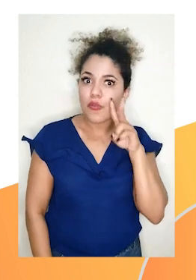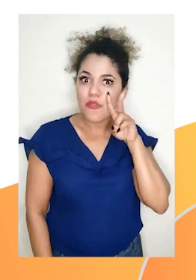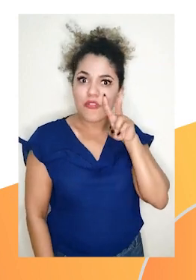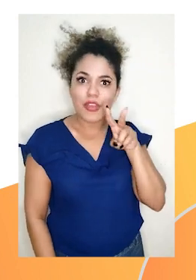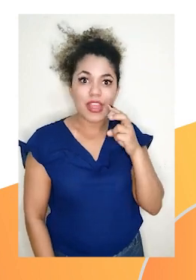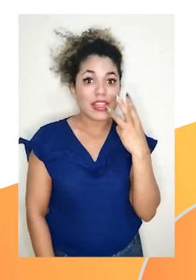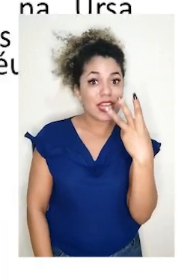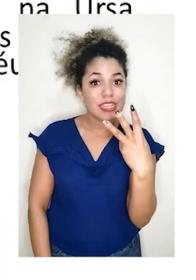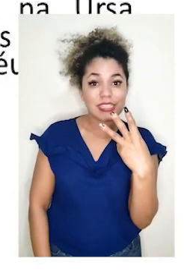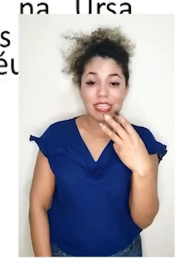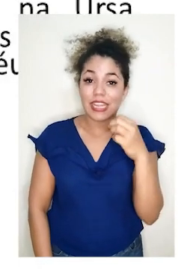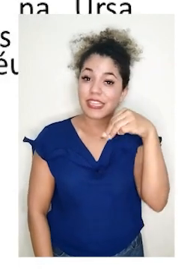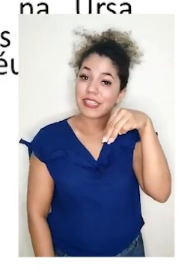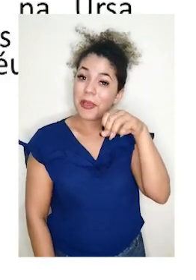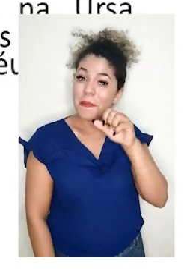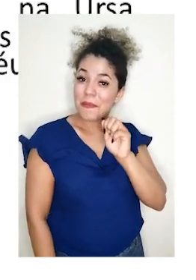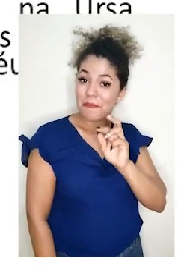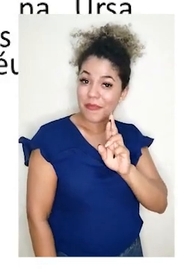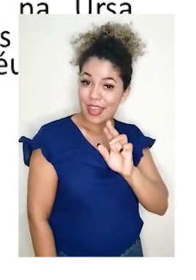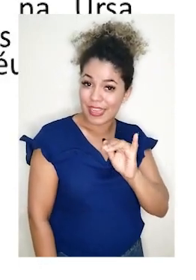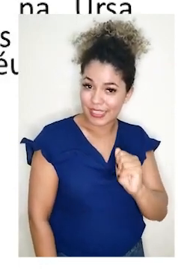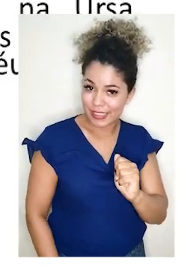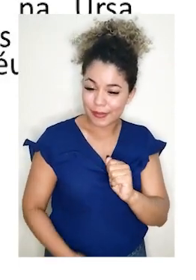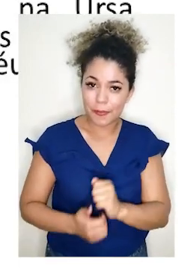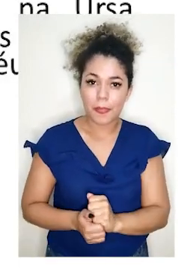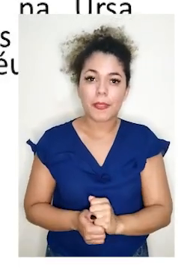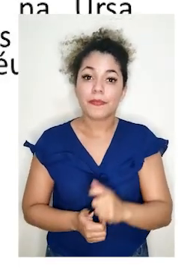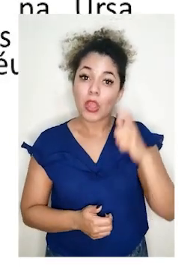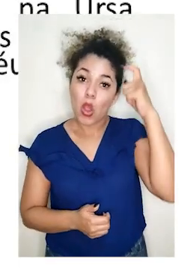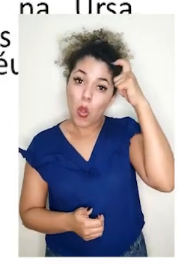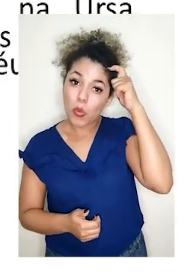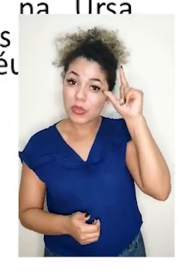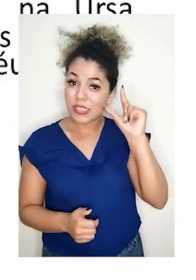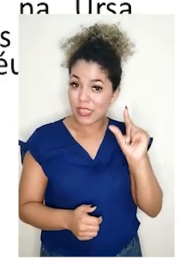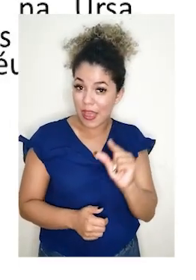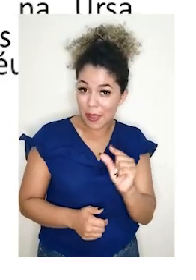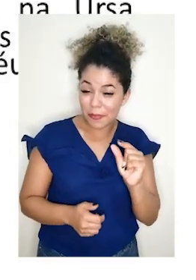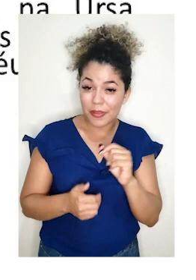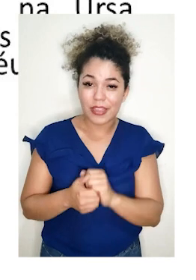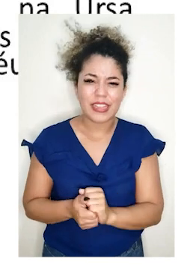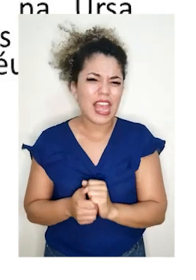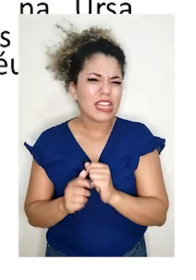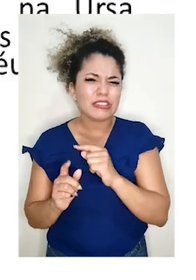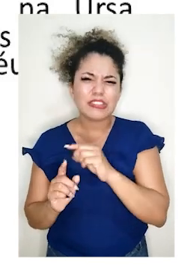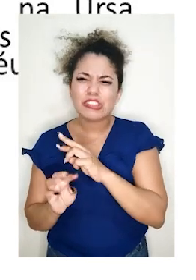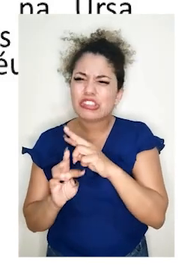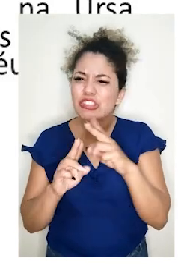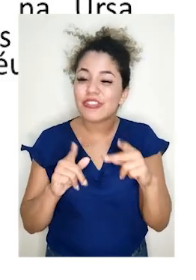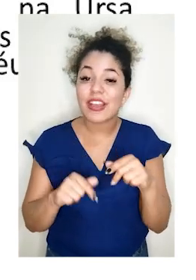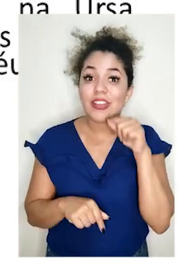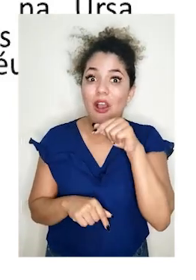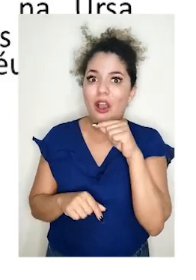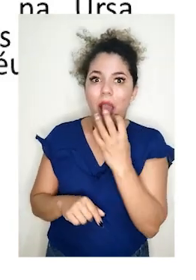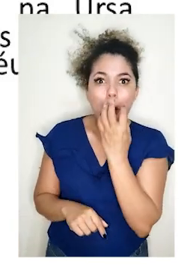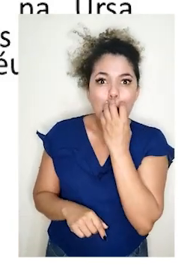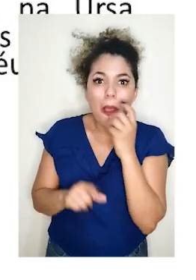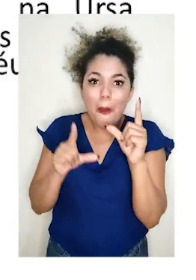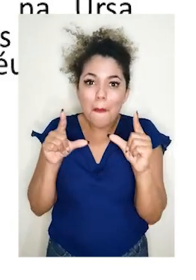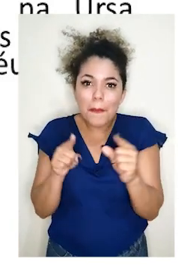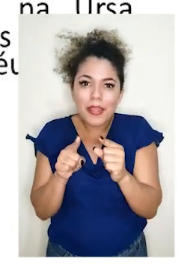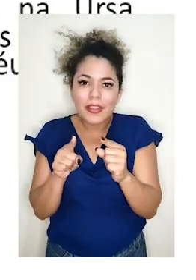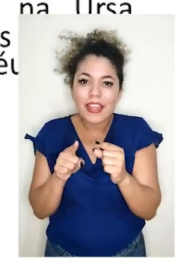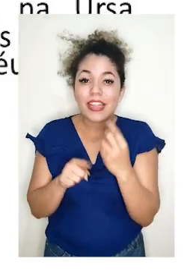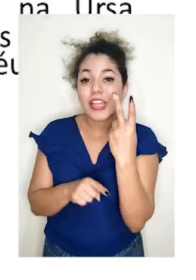as Três Marias ali no centro. Ursa Menor, Andromoeda, o Cão Menor, olha, uma constelação que é caracterizada por